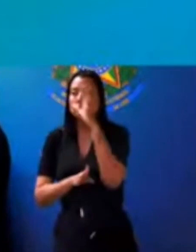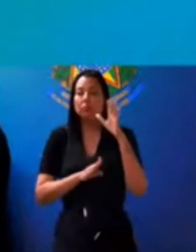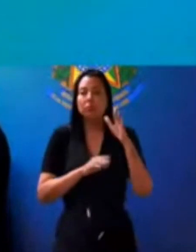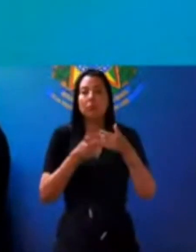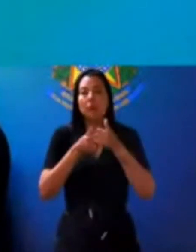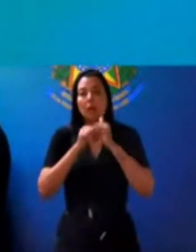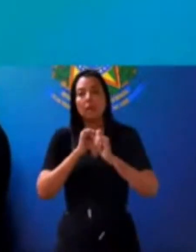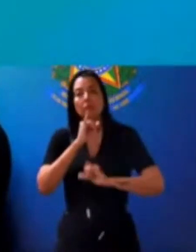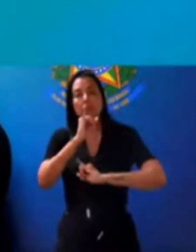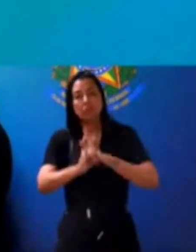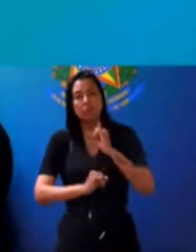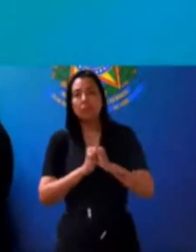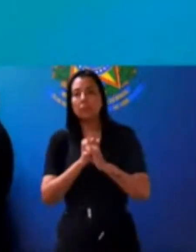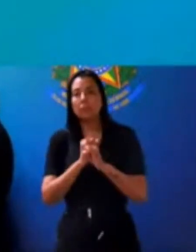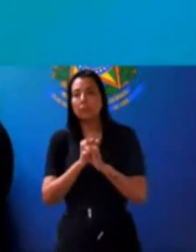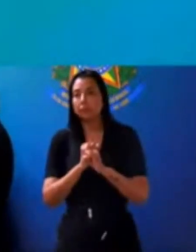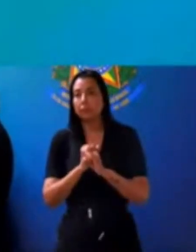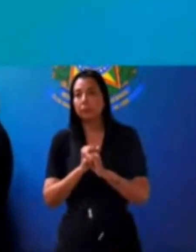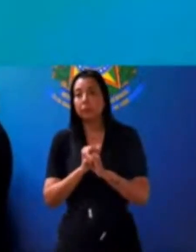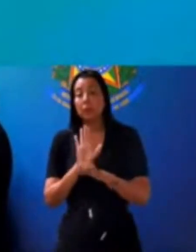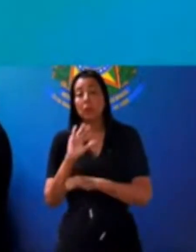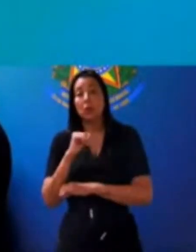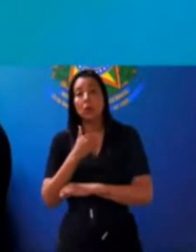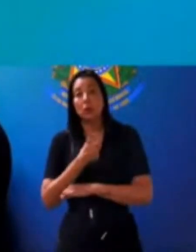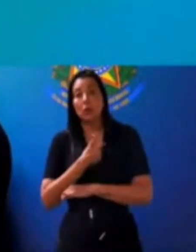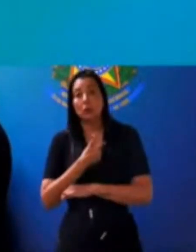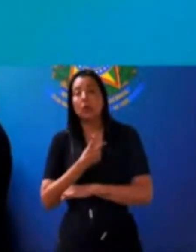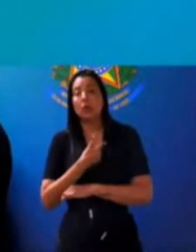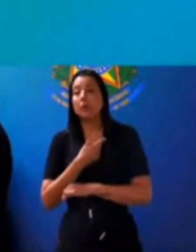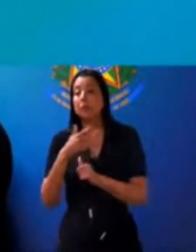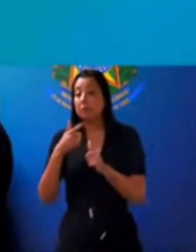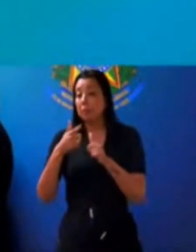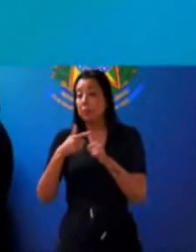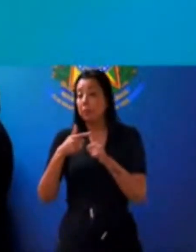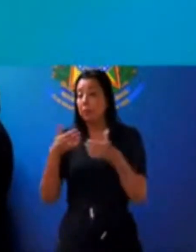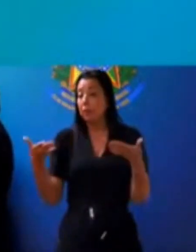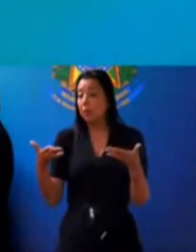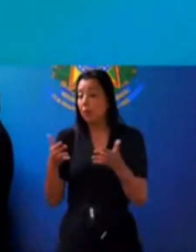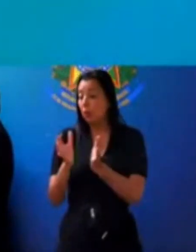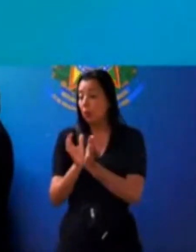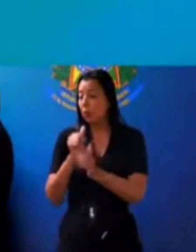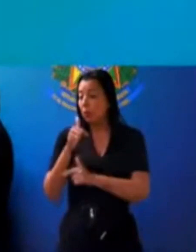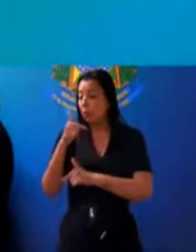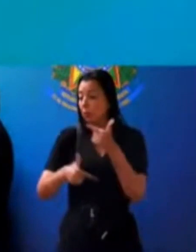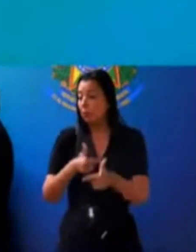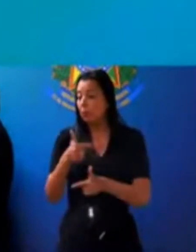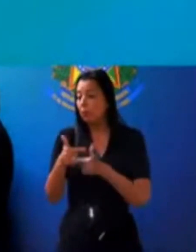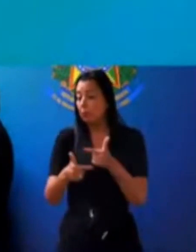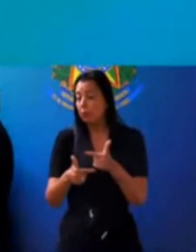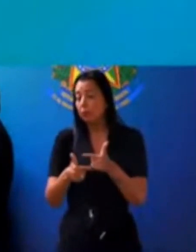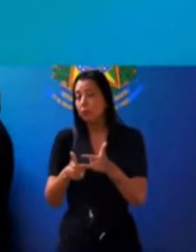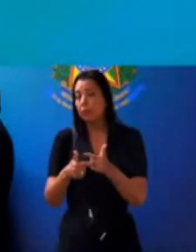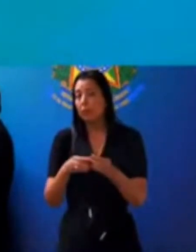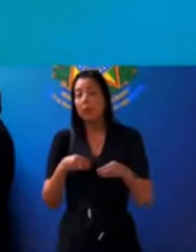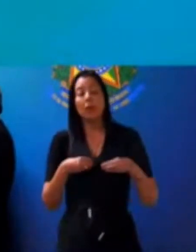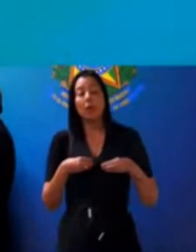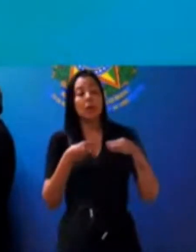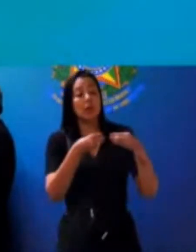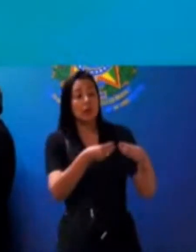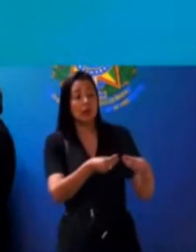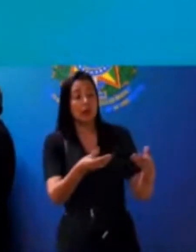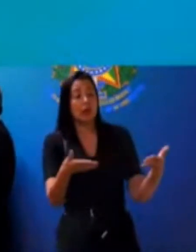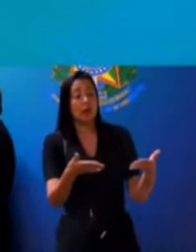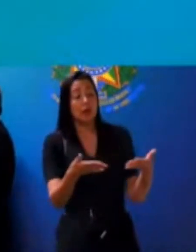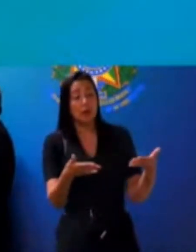informação nós uma das primeiras indicações do grupo de trabalho é a devolução da